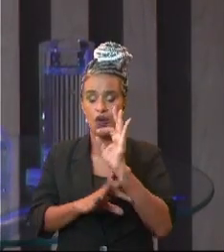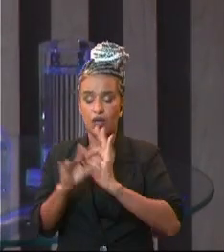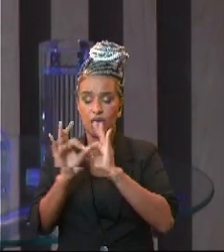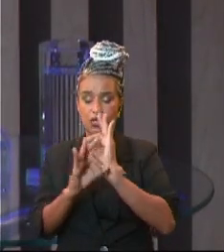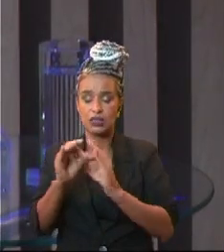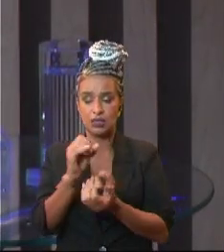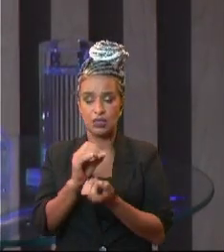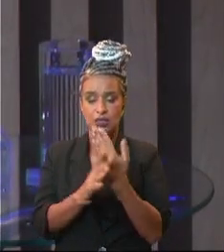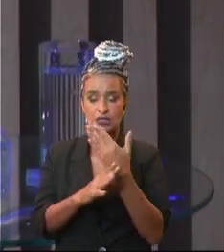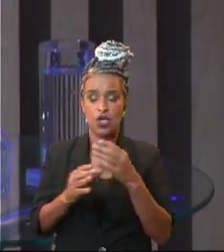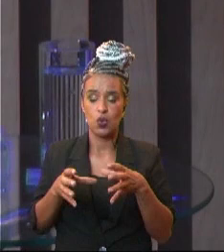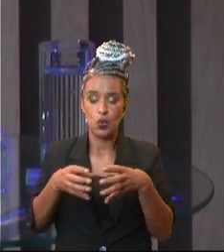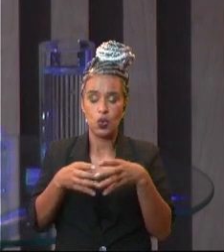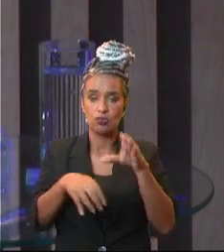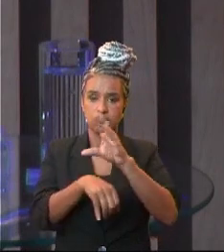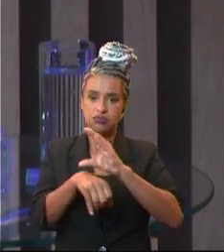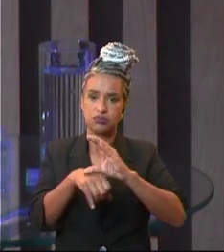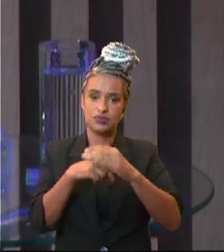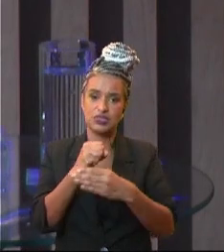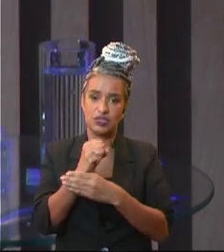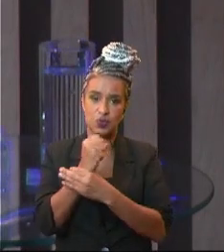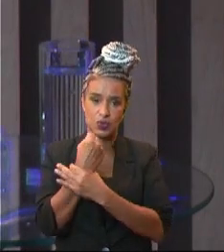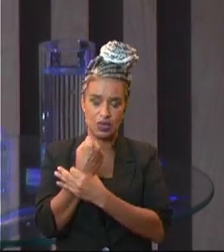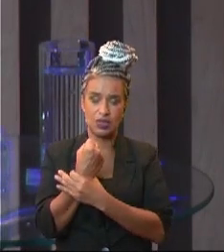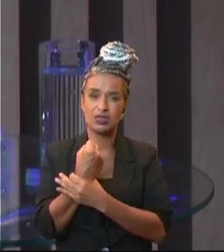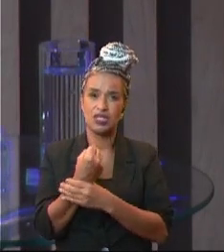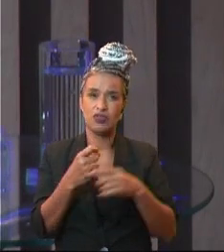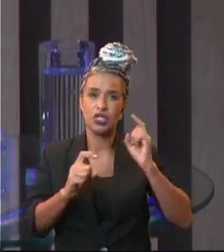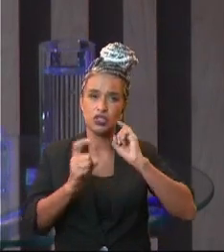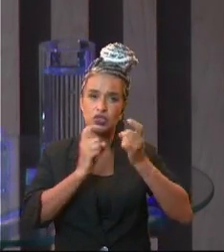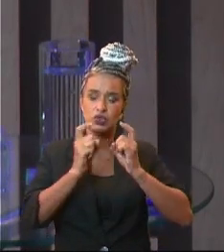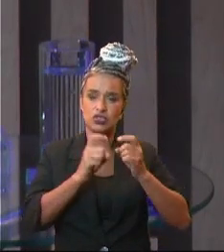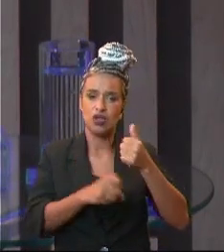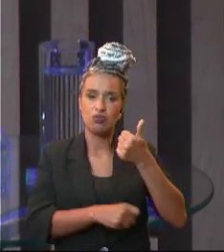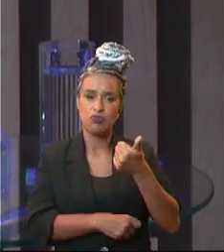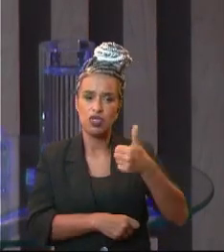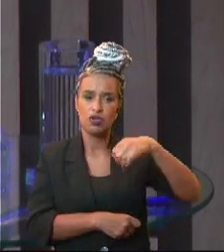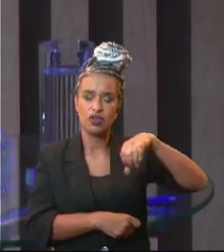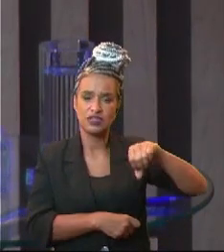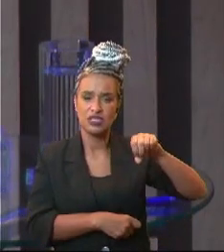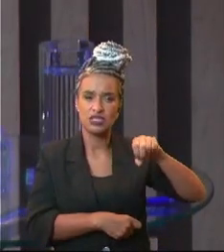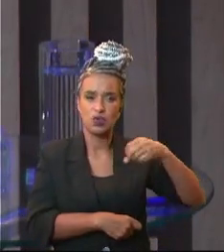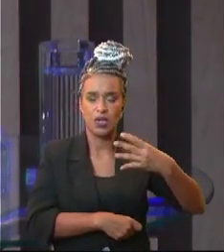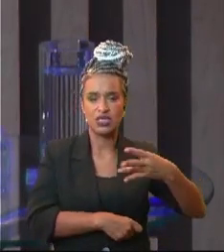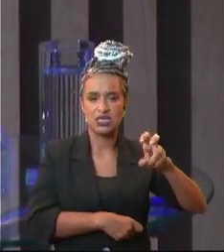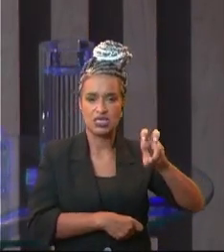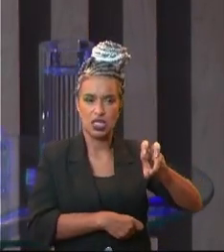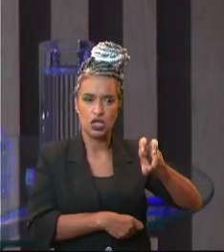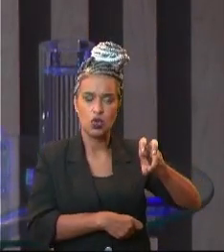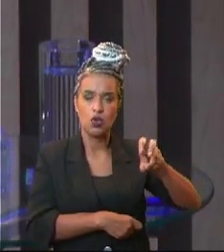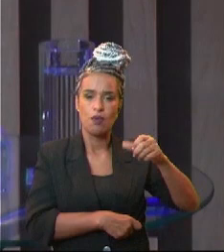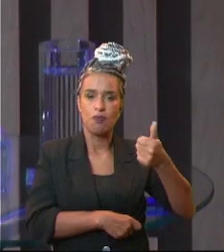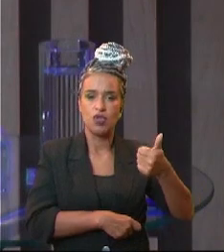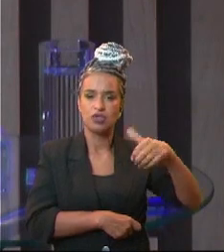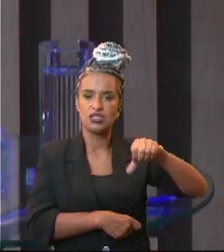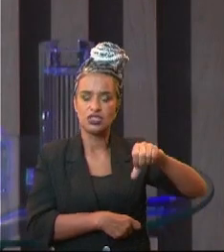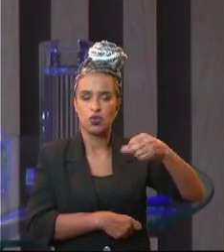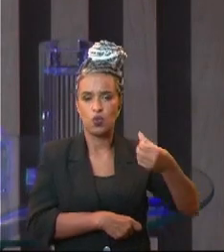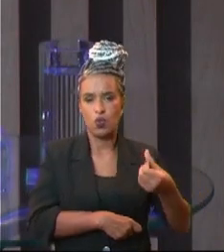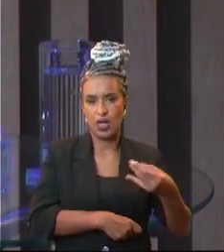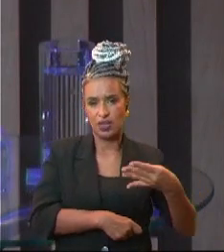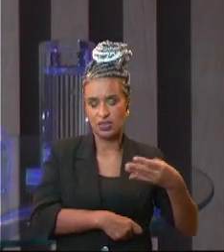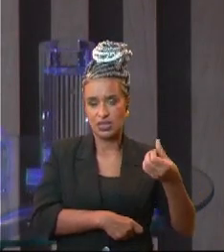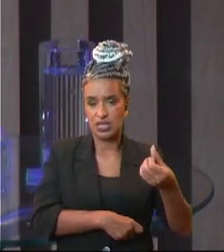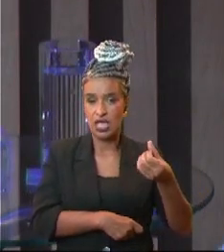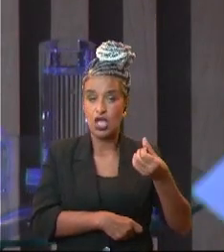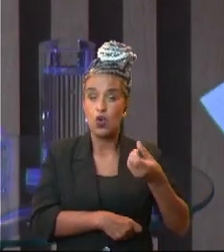própria criação do Conselho de Segurança, havia até uma discussão que em 1945-46 o Brasil quase se tornou o sexto membro do